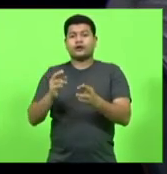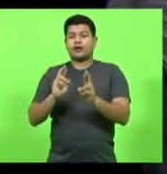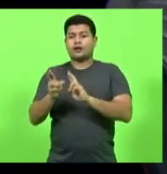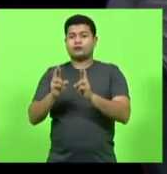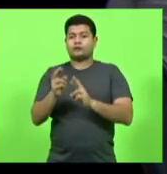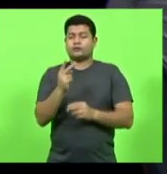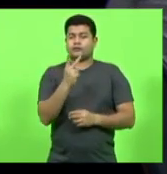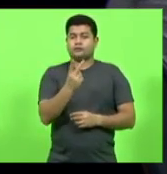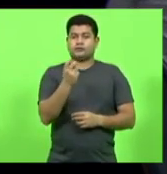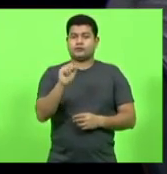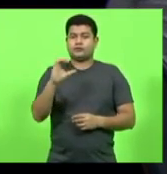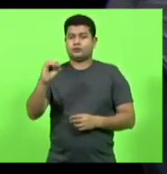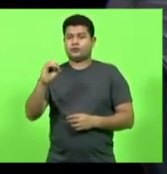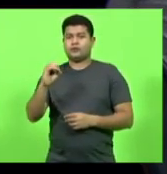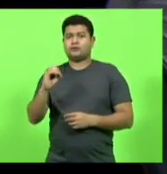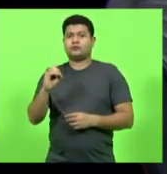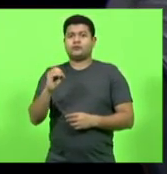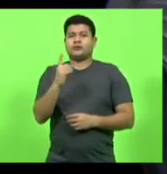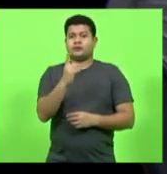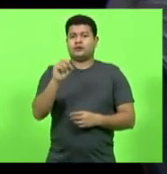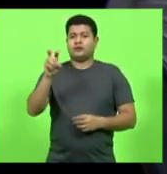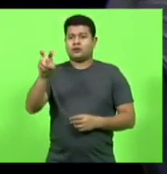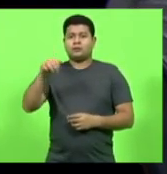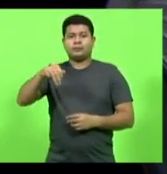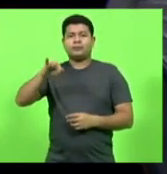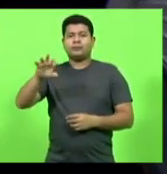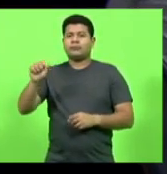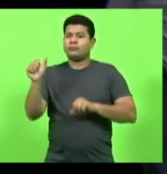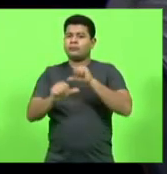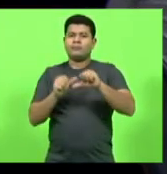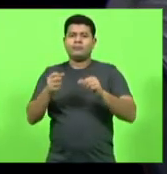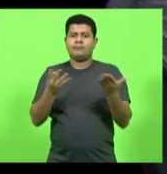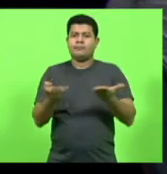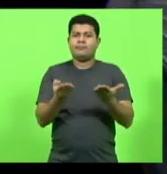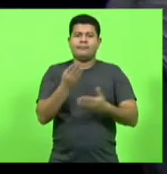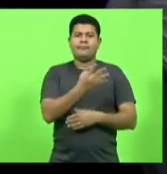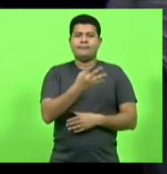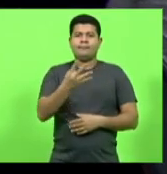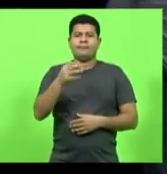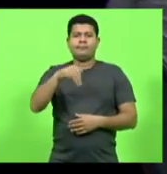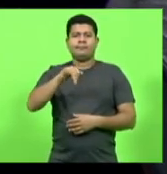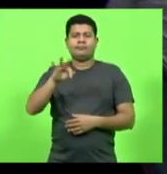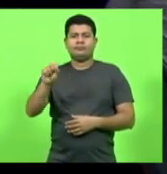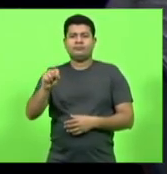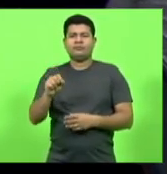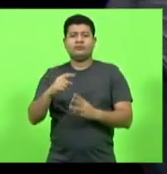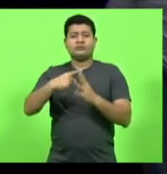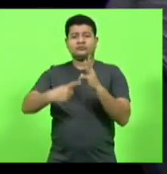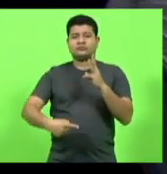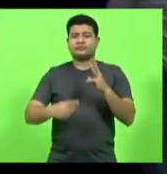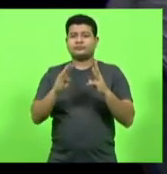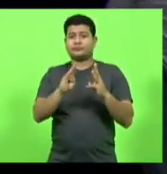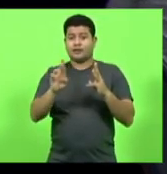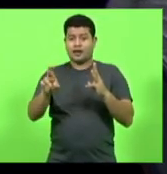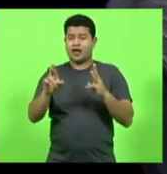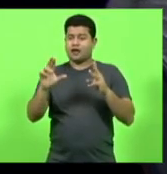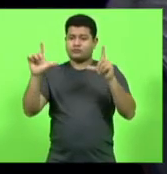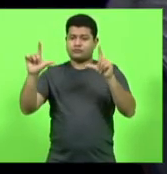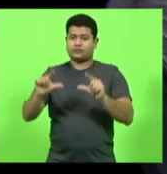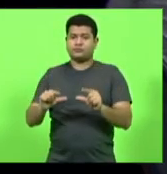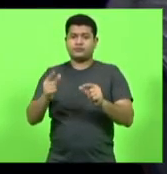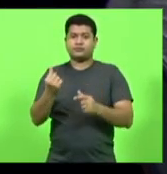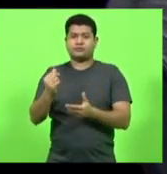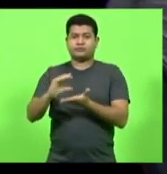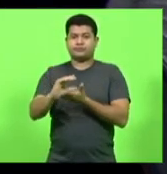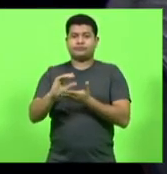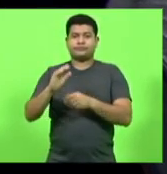105 milhões, perdão, reduzindo para 44 milhões. Então, as três BRs foram reduzidas. Quando nós